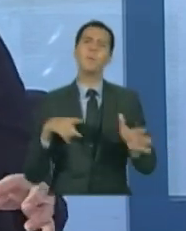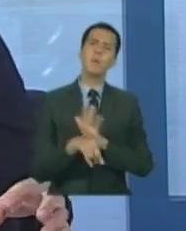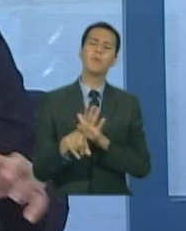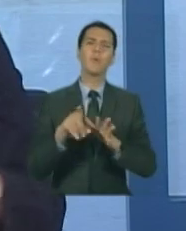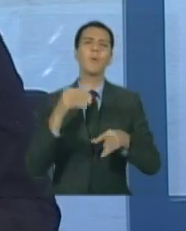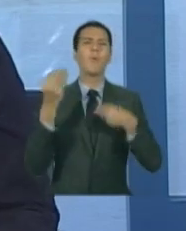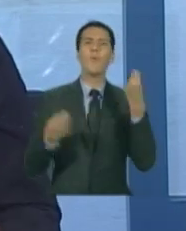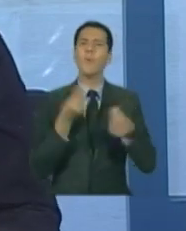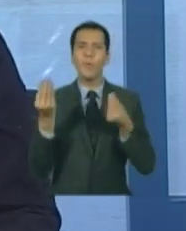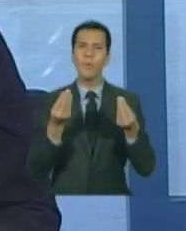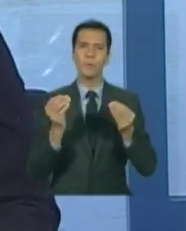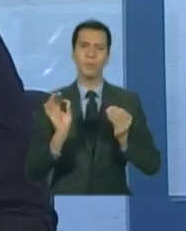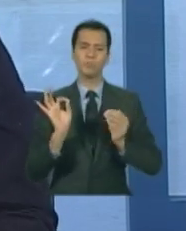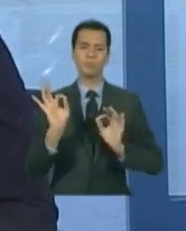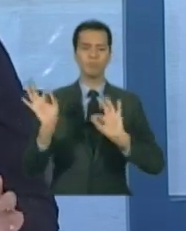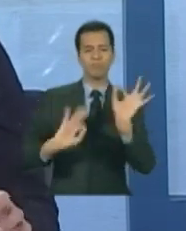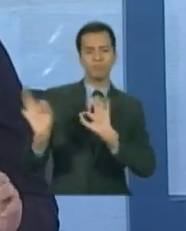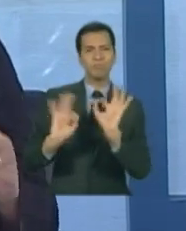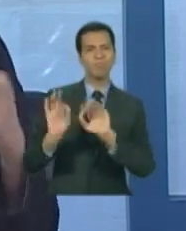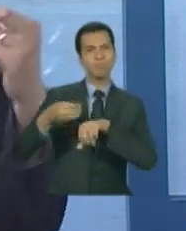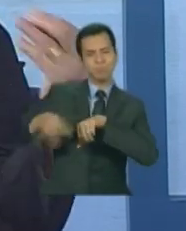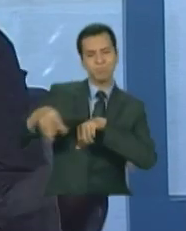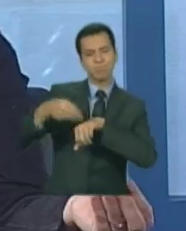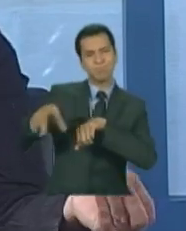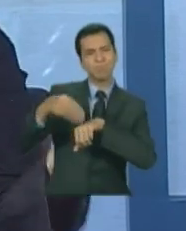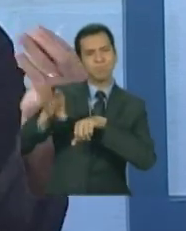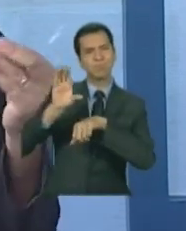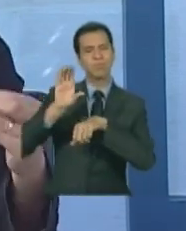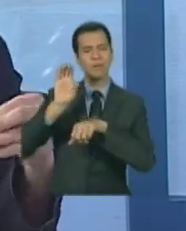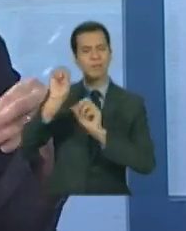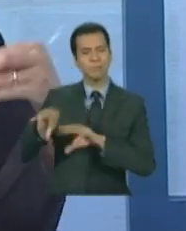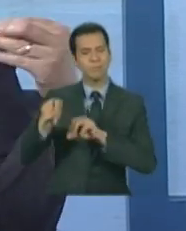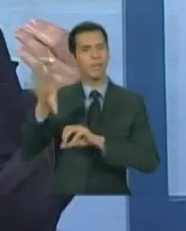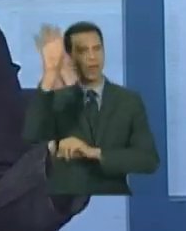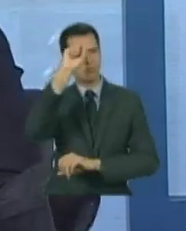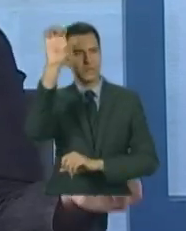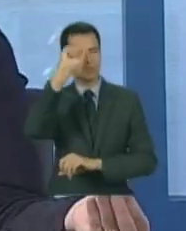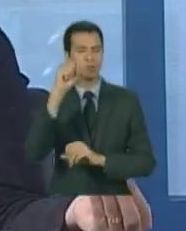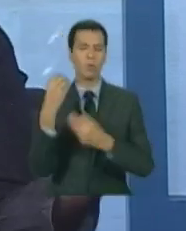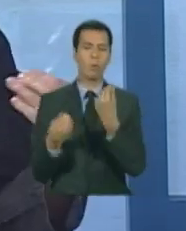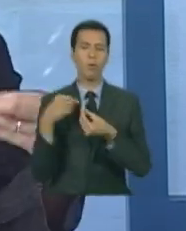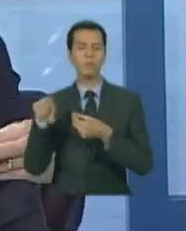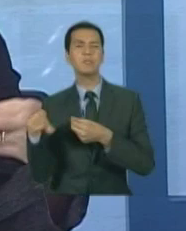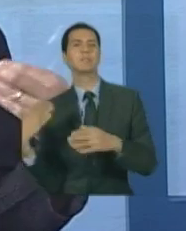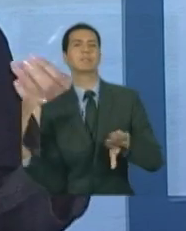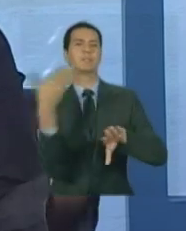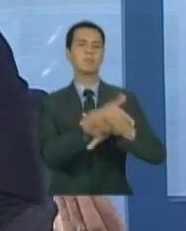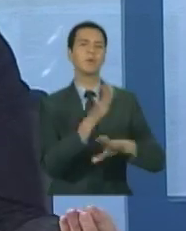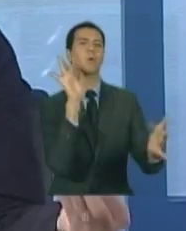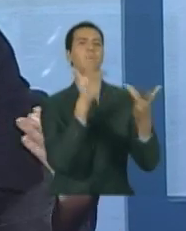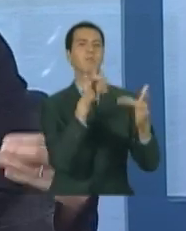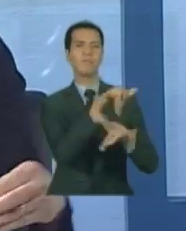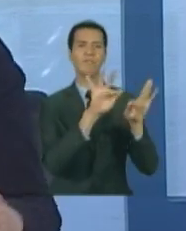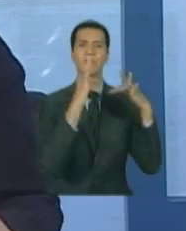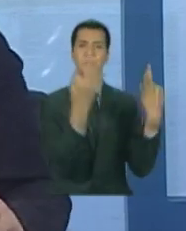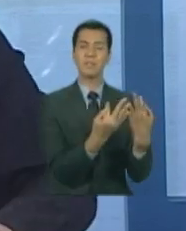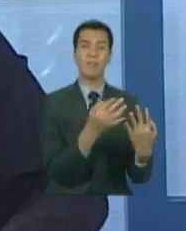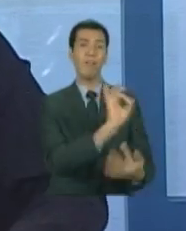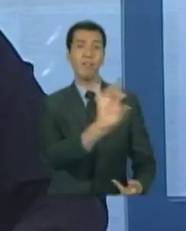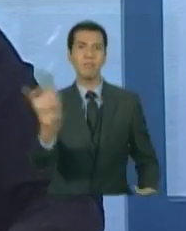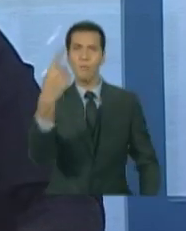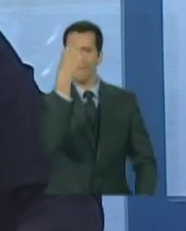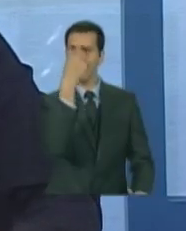é a preparação desses grupos para chegar a essas famílias, cada um com o seu perfil, cada um com a sua característica?